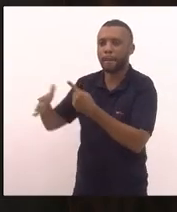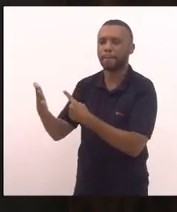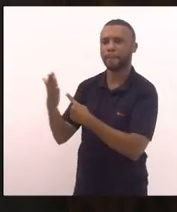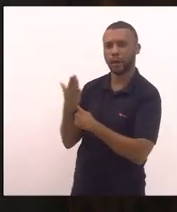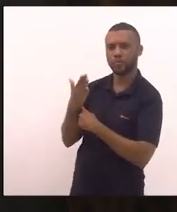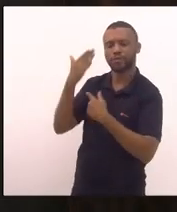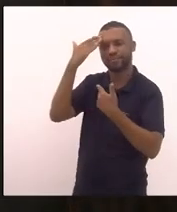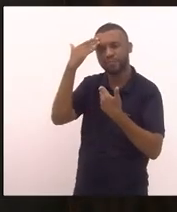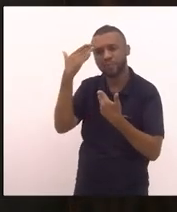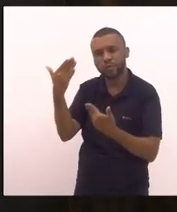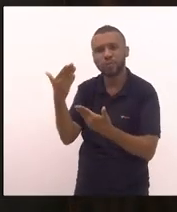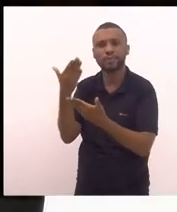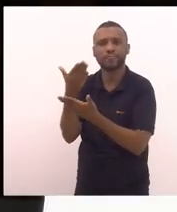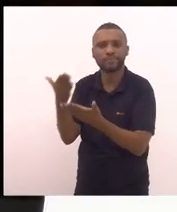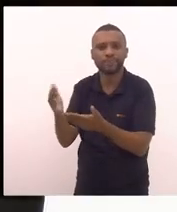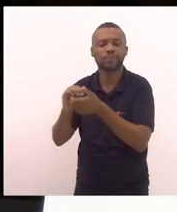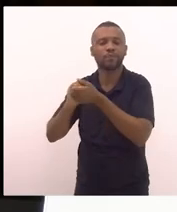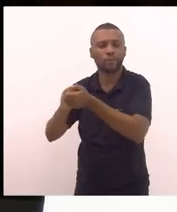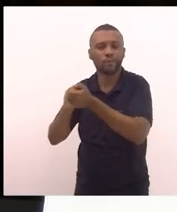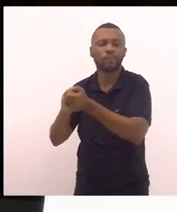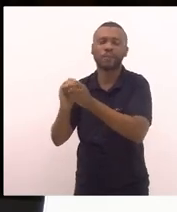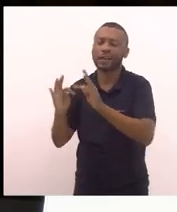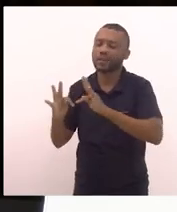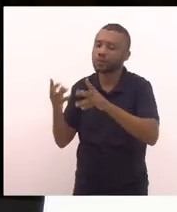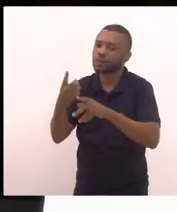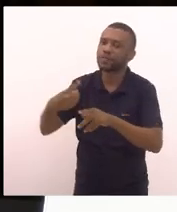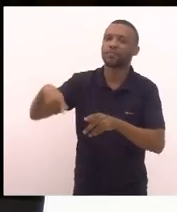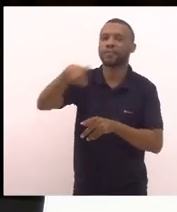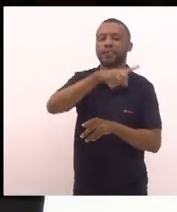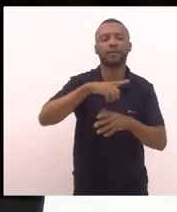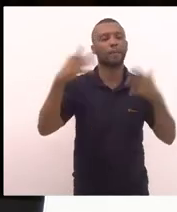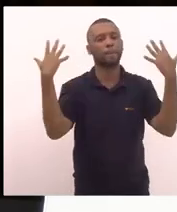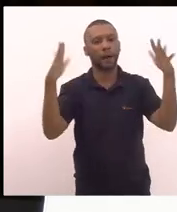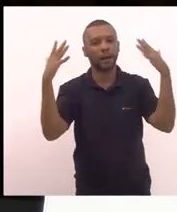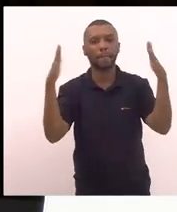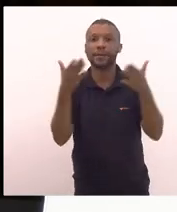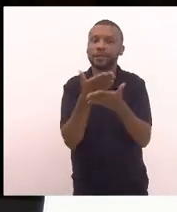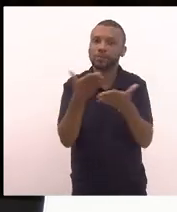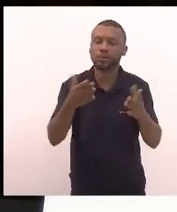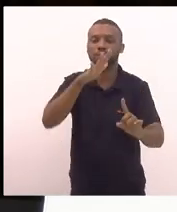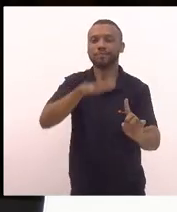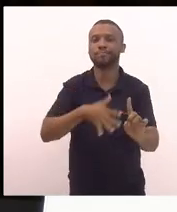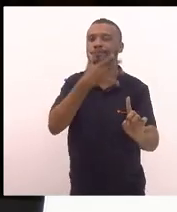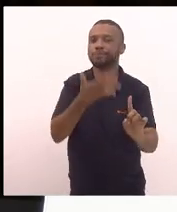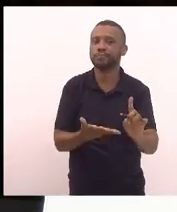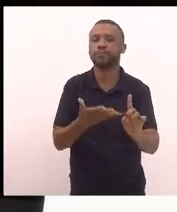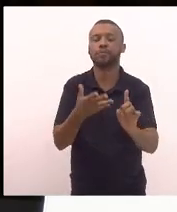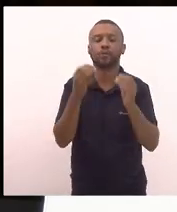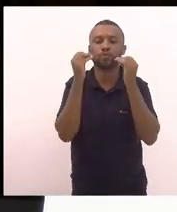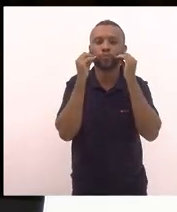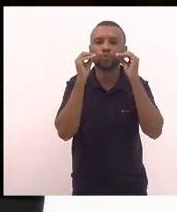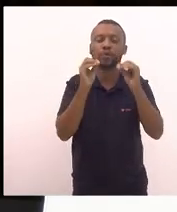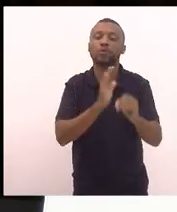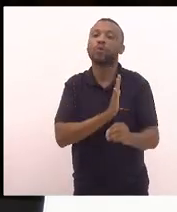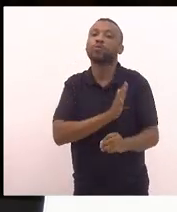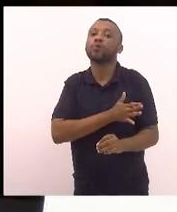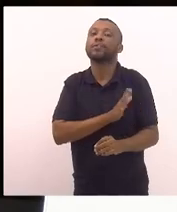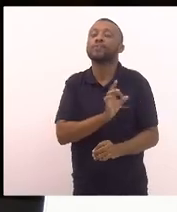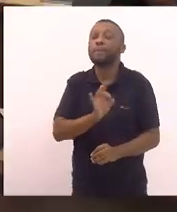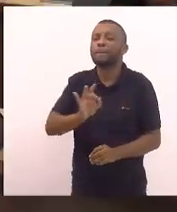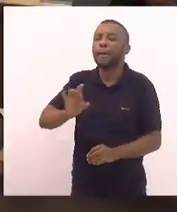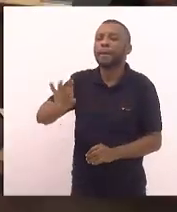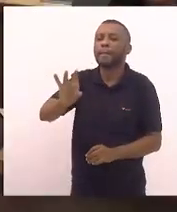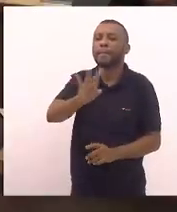obrigada. Muito obrigada a todas vocês. Parabéns a todas as homenageadas. Um beijo no coração de todas